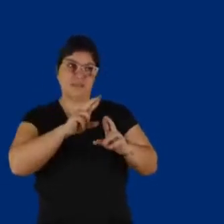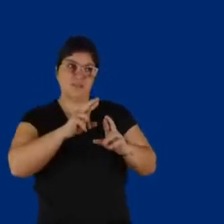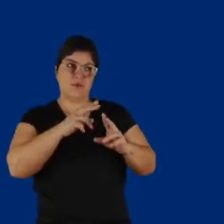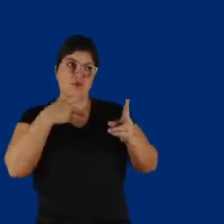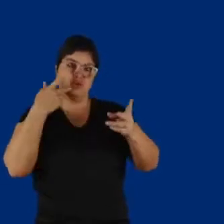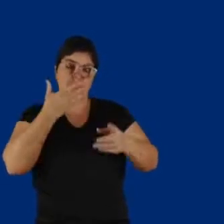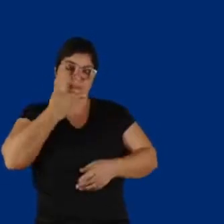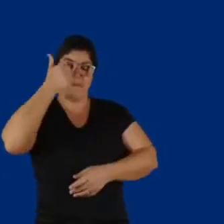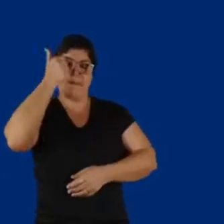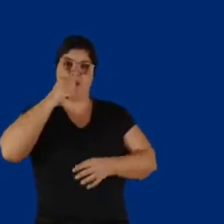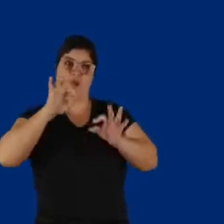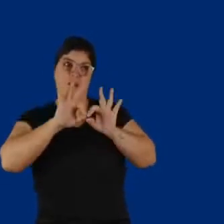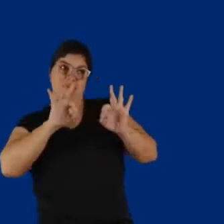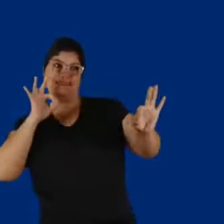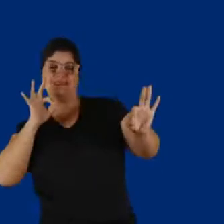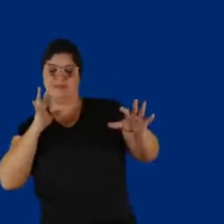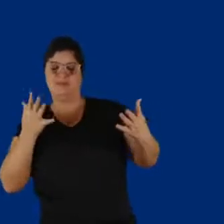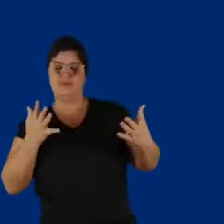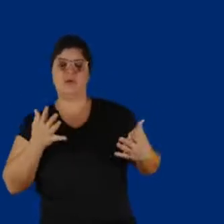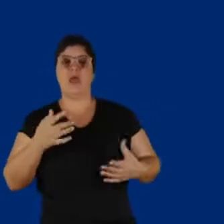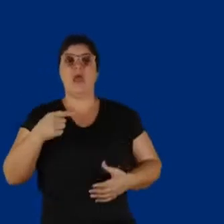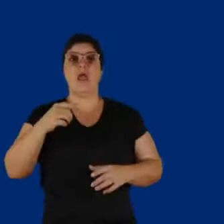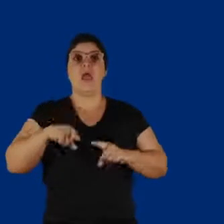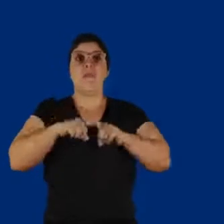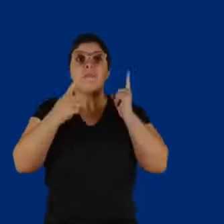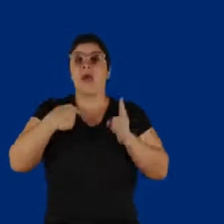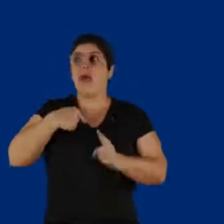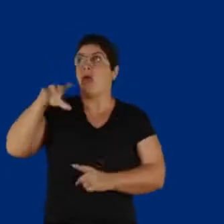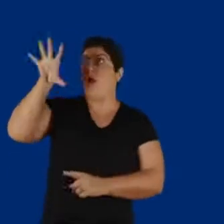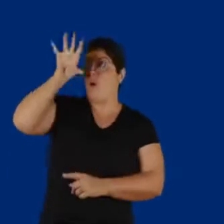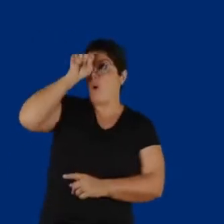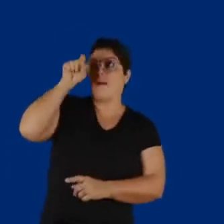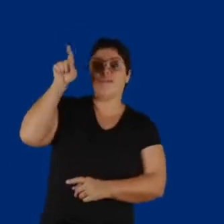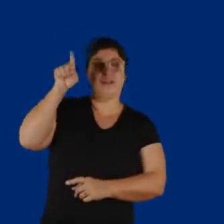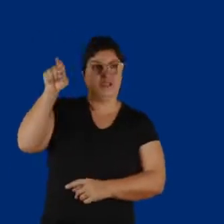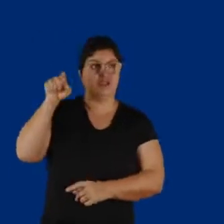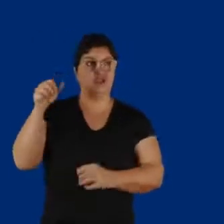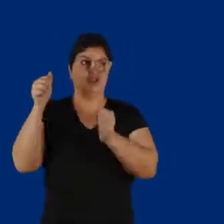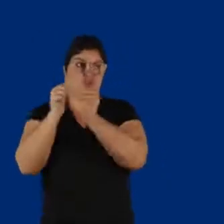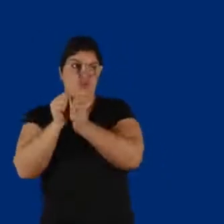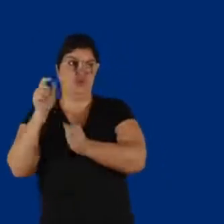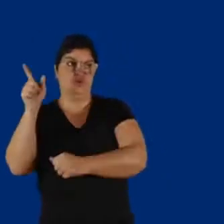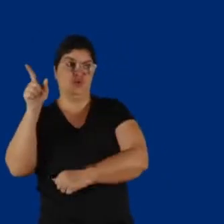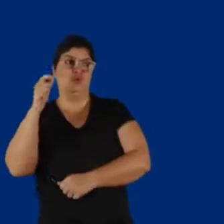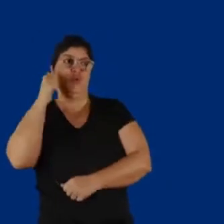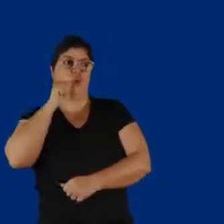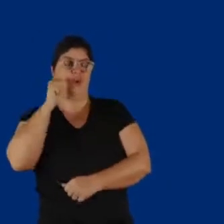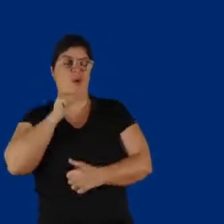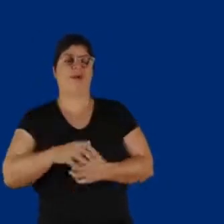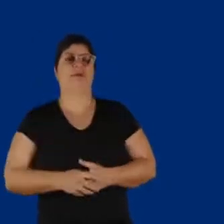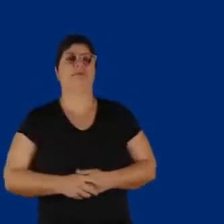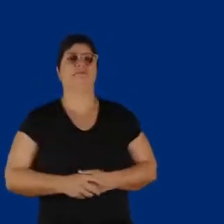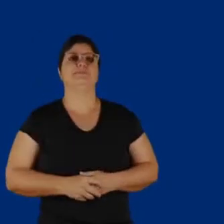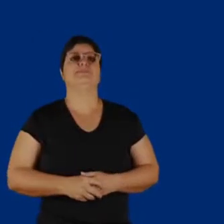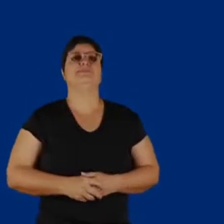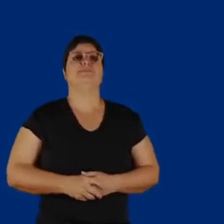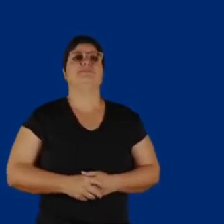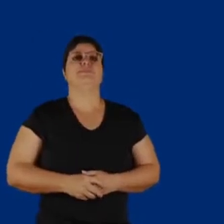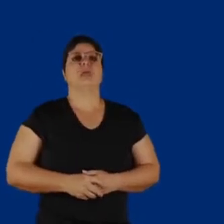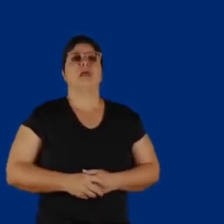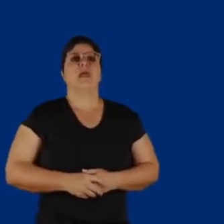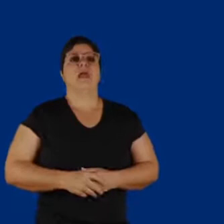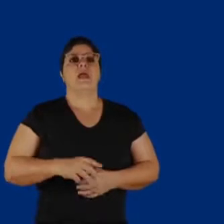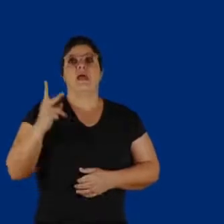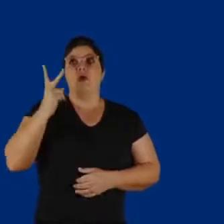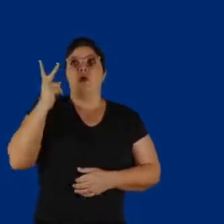chama a atenção, o que eu aprendi com ela e aprendi com o Fred Hickling, né, também, que são dois irmãos aí nesse front, ela e